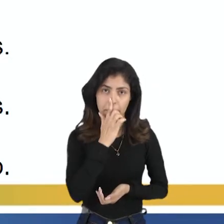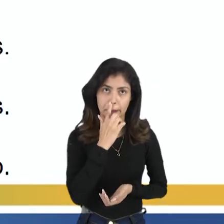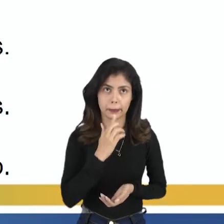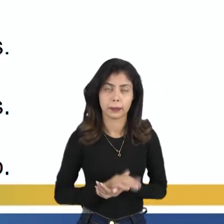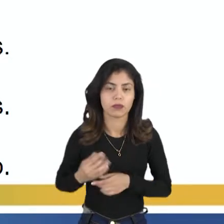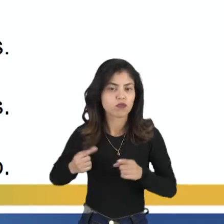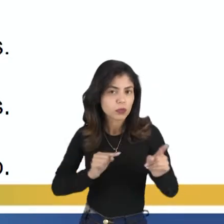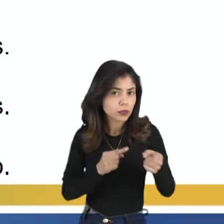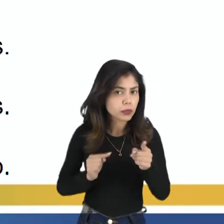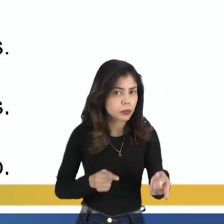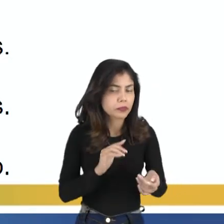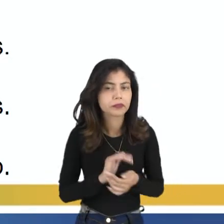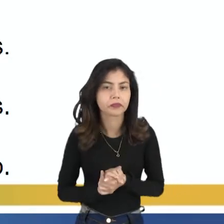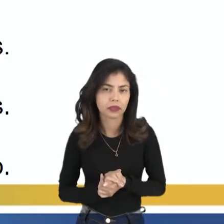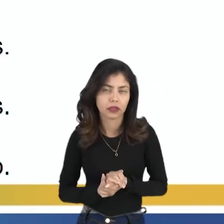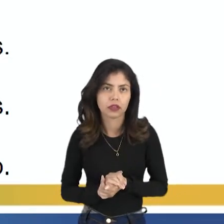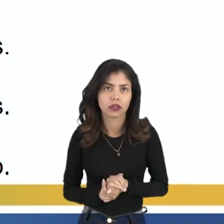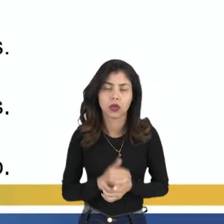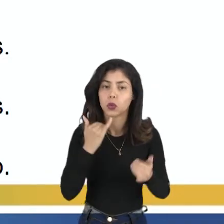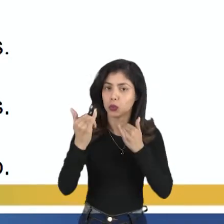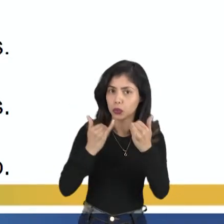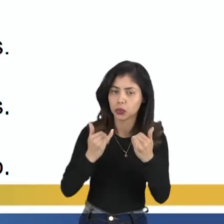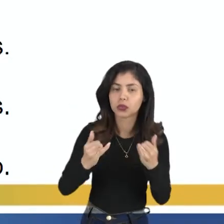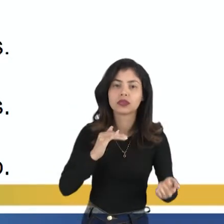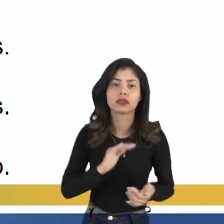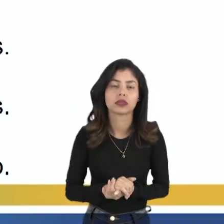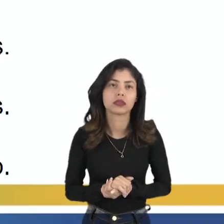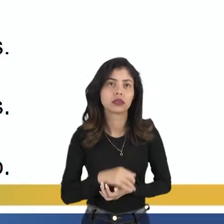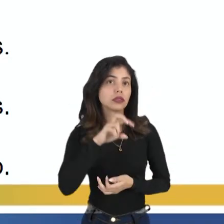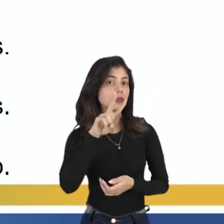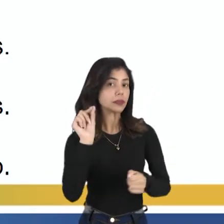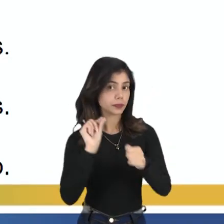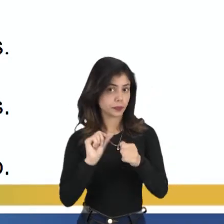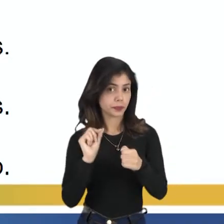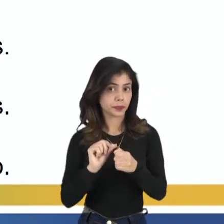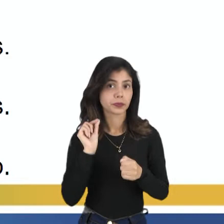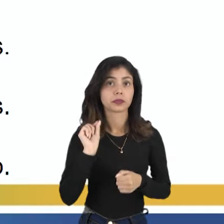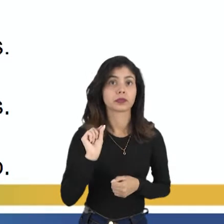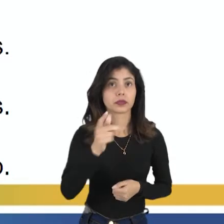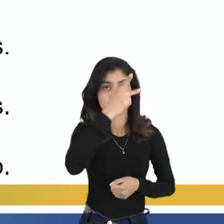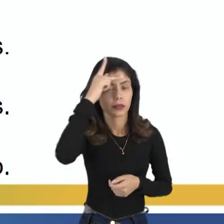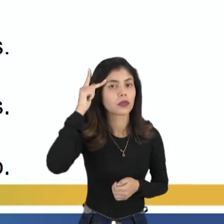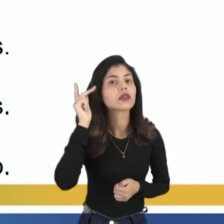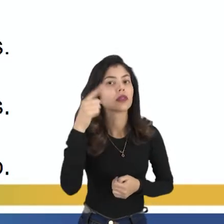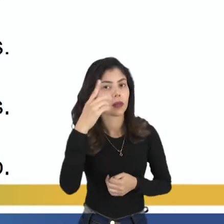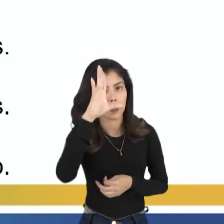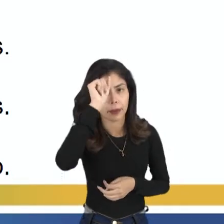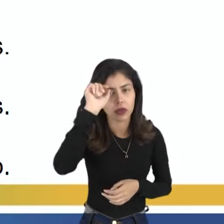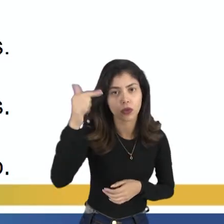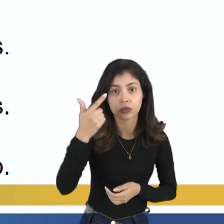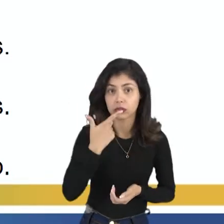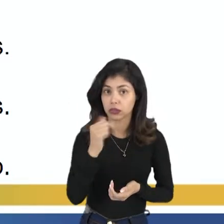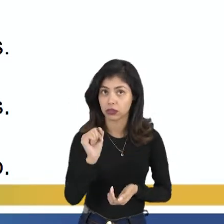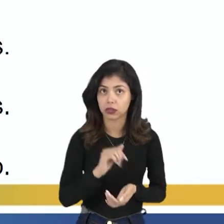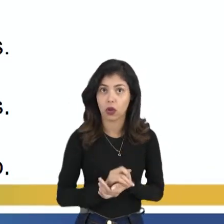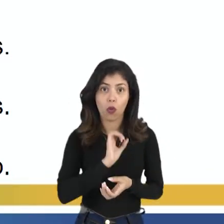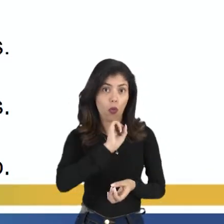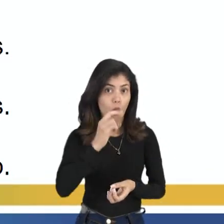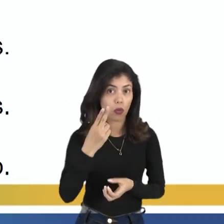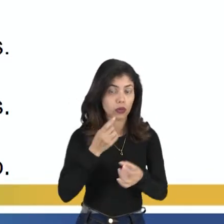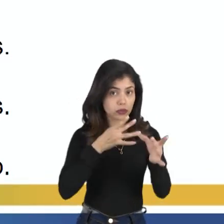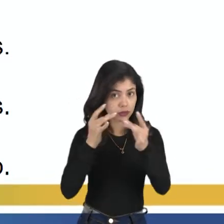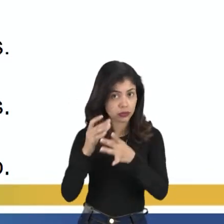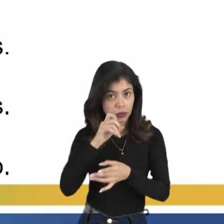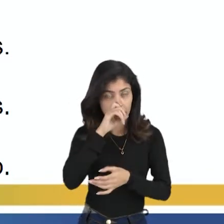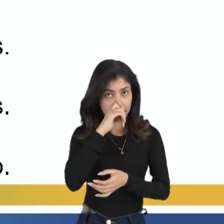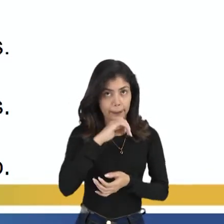O intuito do anúncio é fazer com que as pessoas aprendam outras línguas ou vender